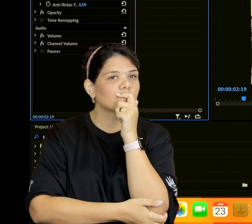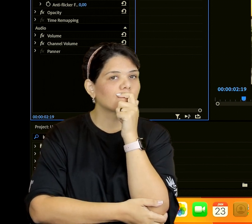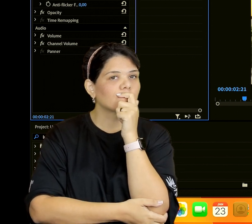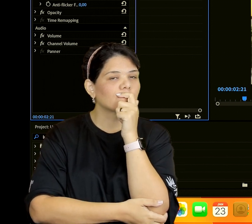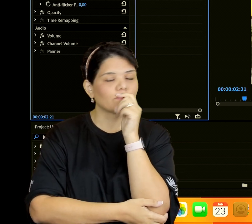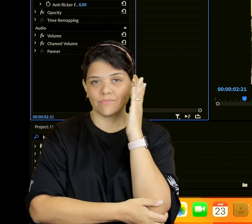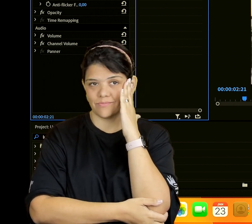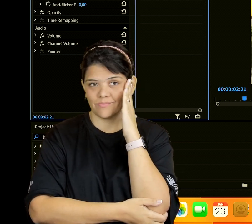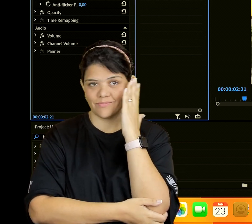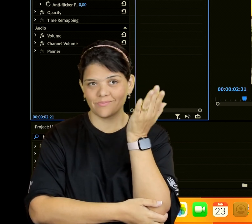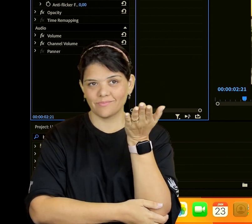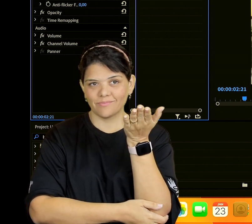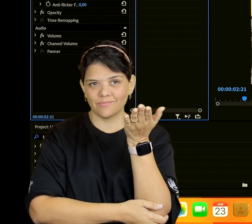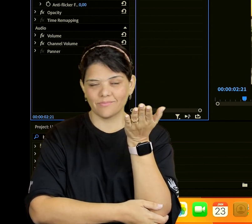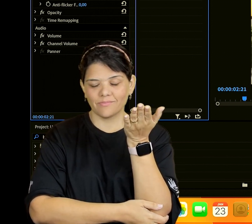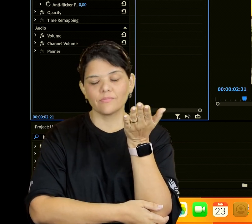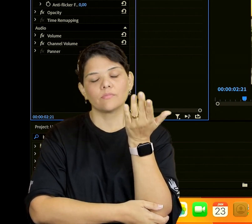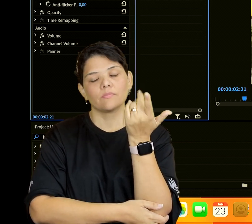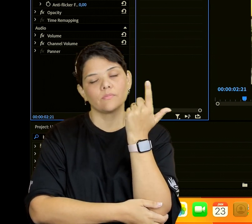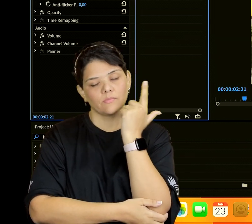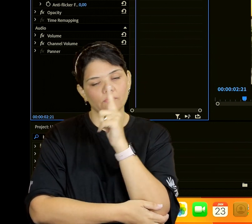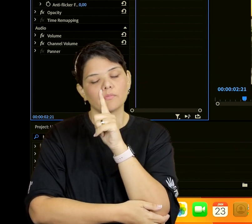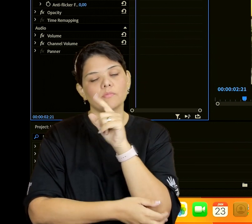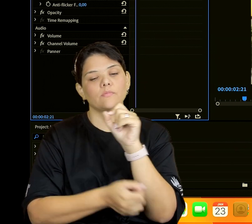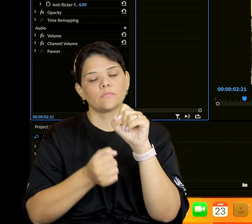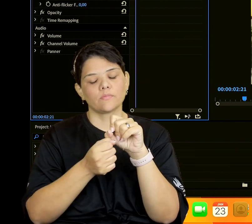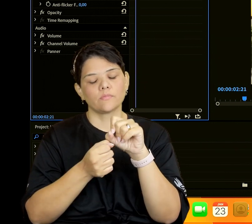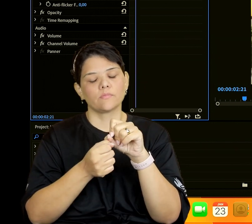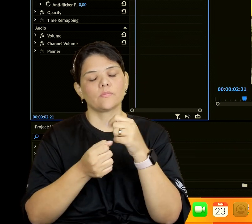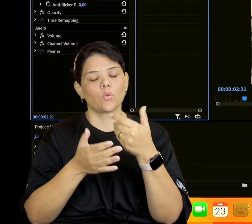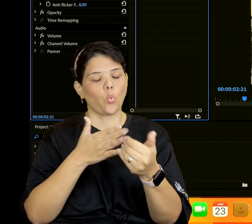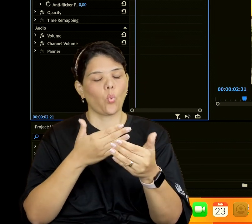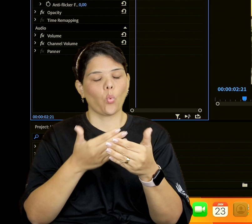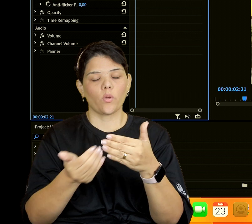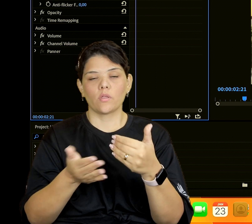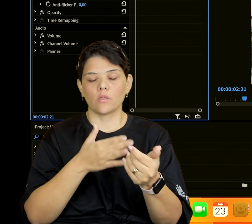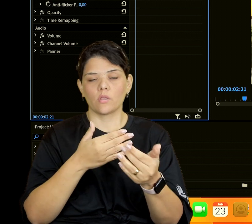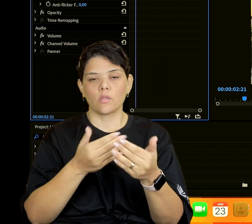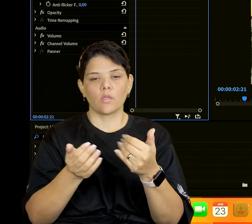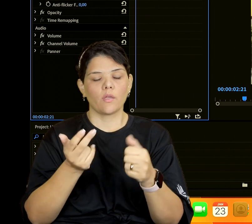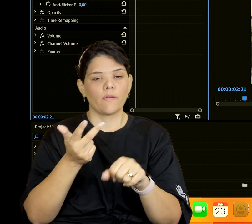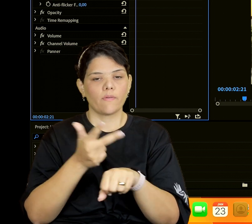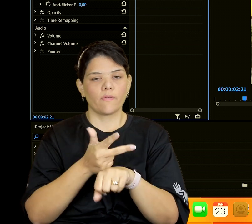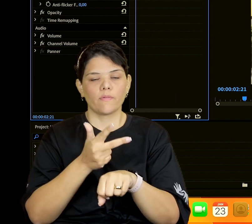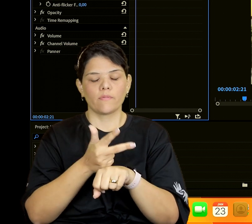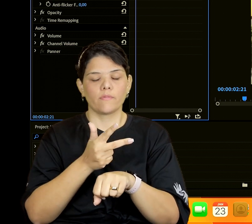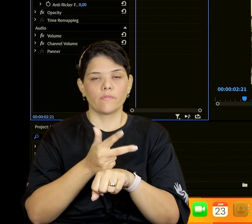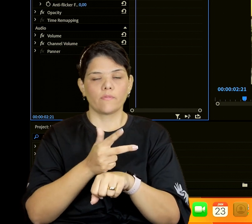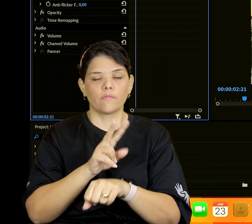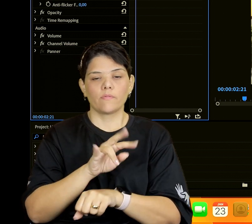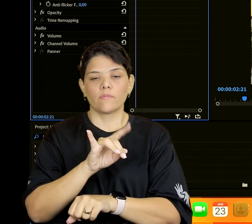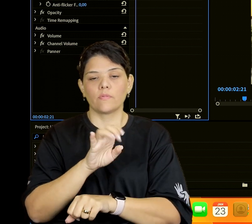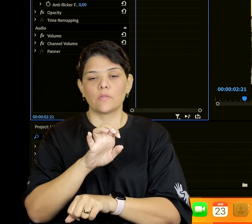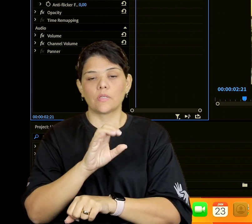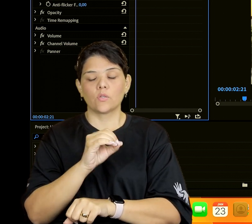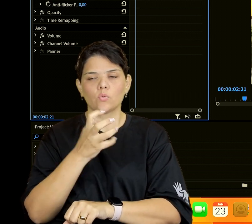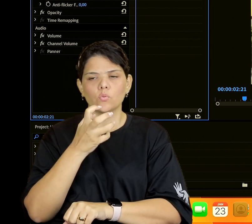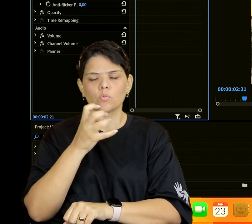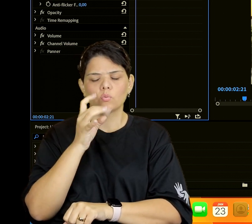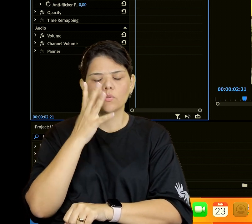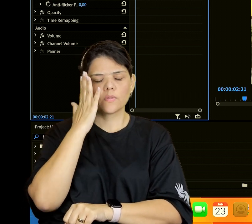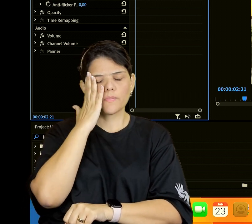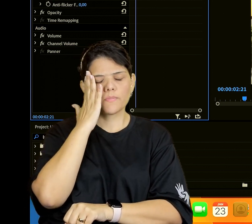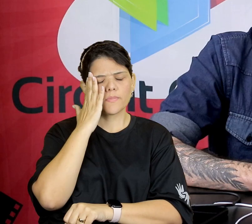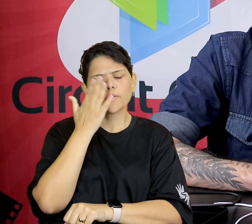Beleza? Então isso a gente consegue fazer com todos os vídeos, com todos os arquivos, tudo que a gente tem. A gente só tem que saber direitinho que tipo de material tem na nossa